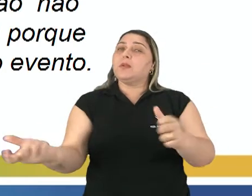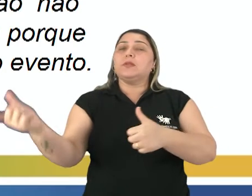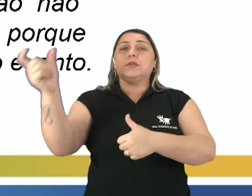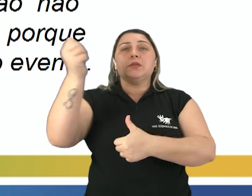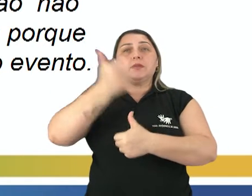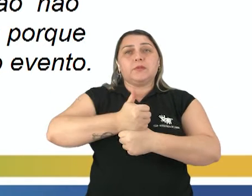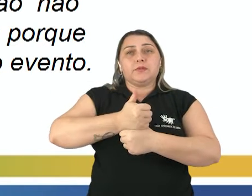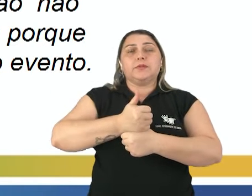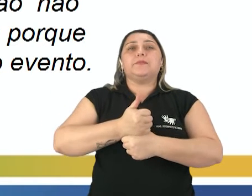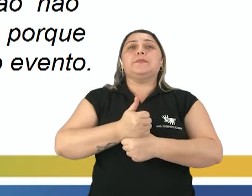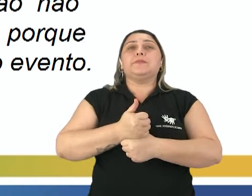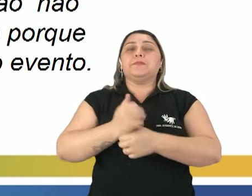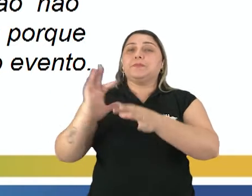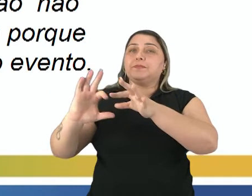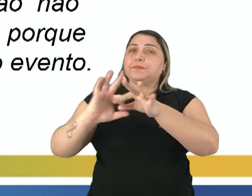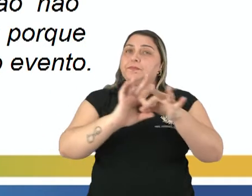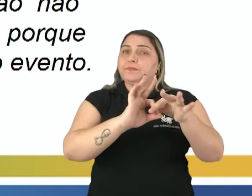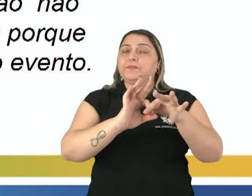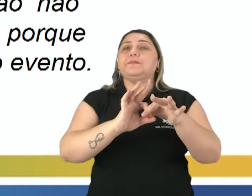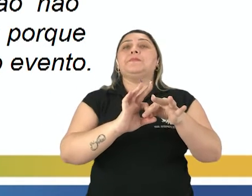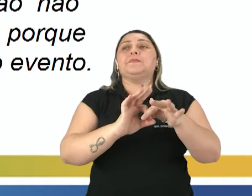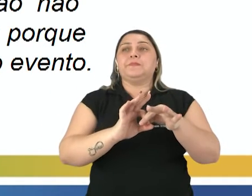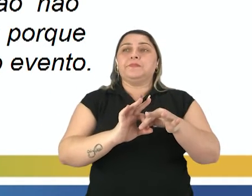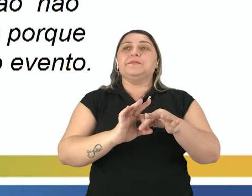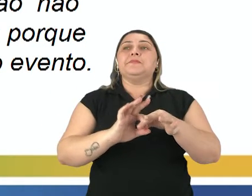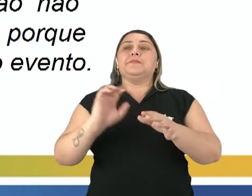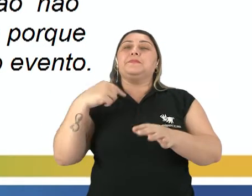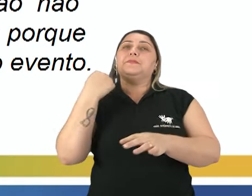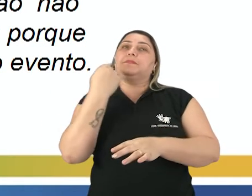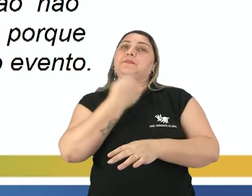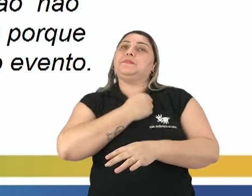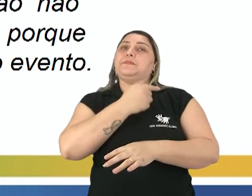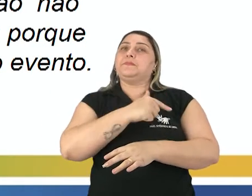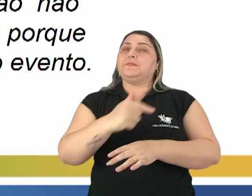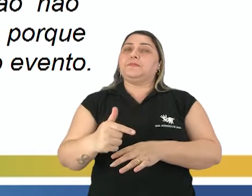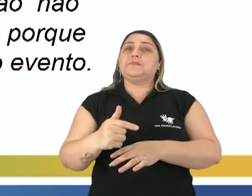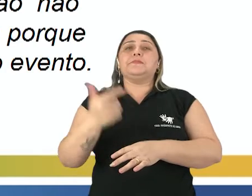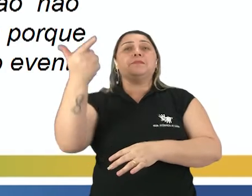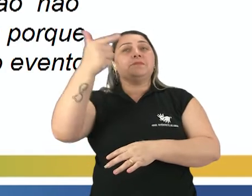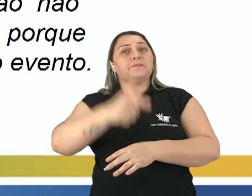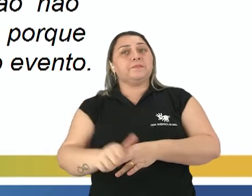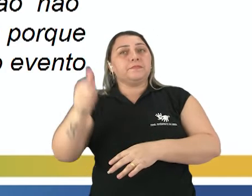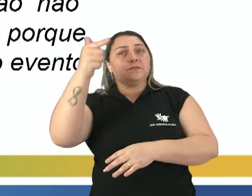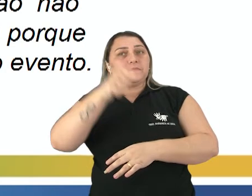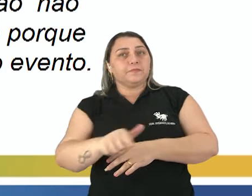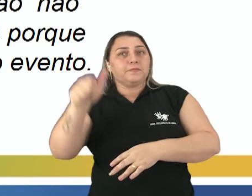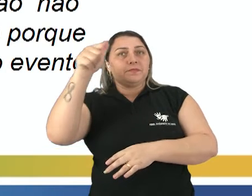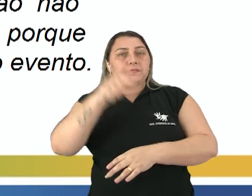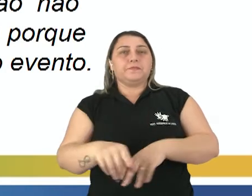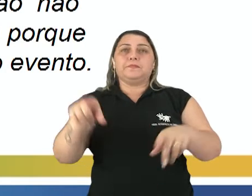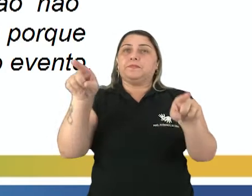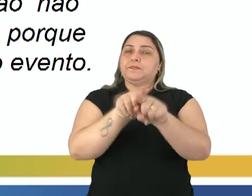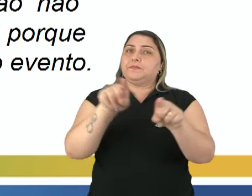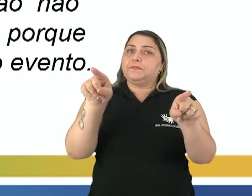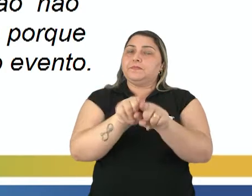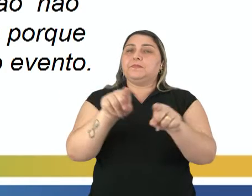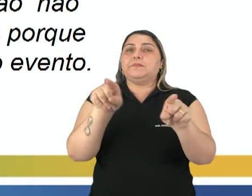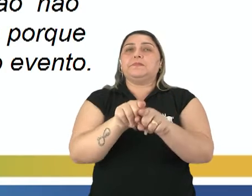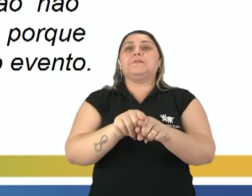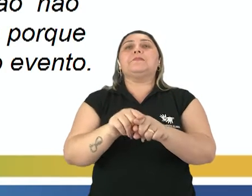contexto, uma pela outra, para que nós não estejamos repetindo. E isso também é um método de coesão, essa